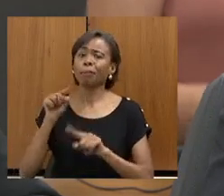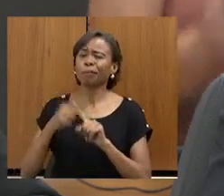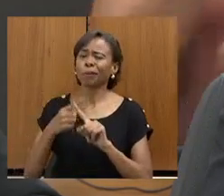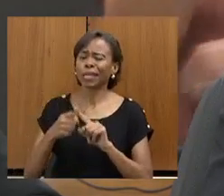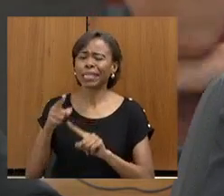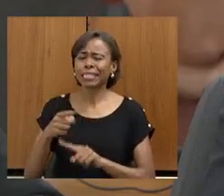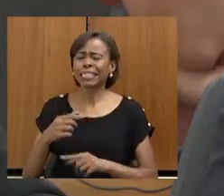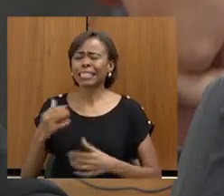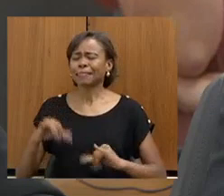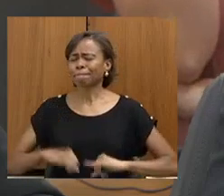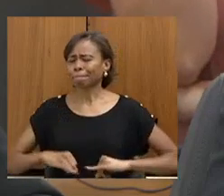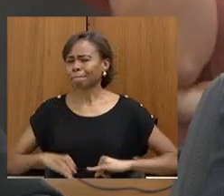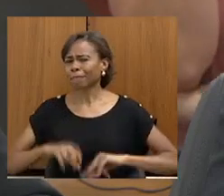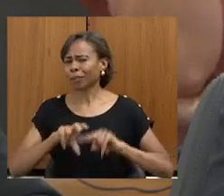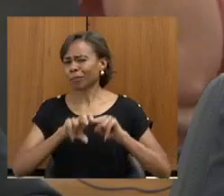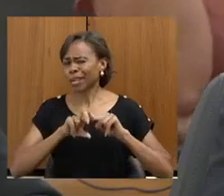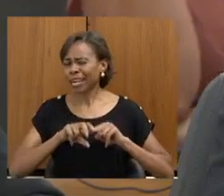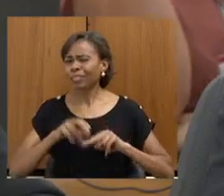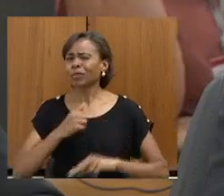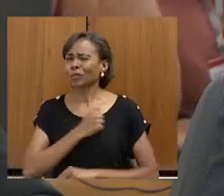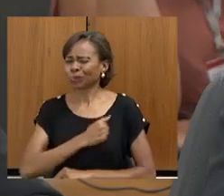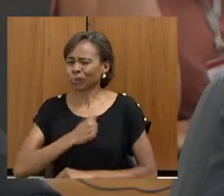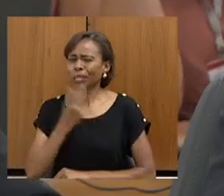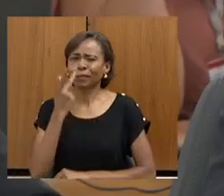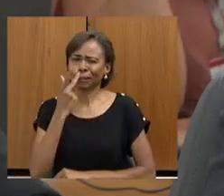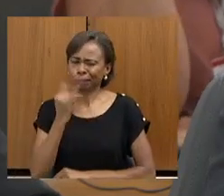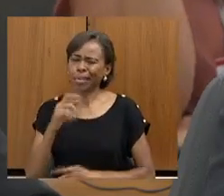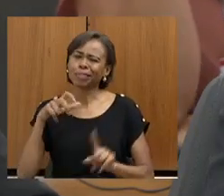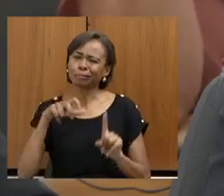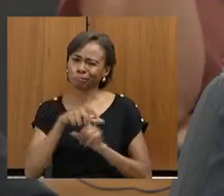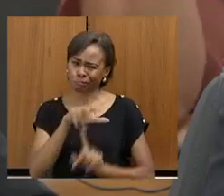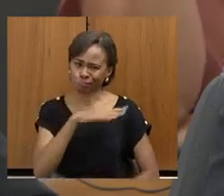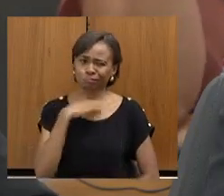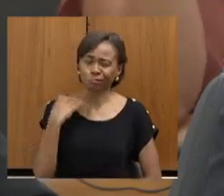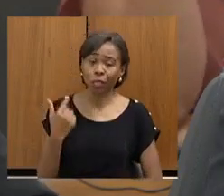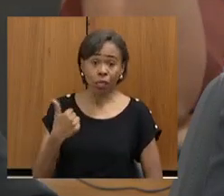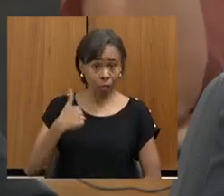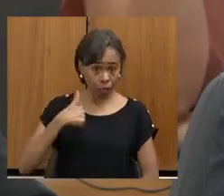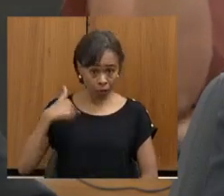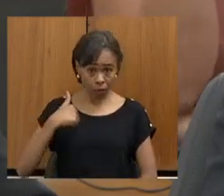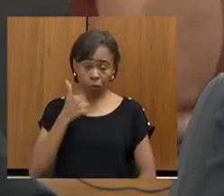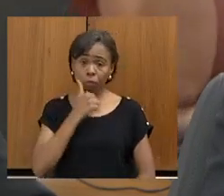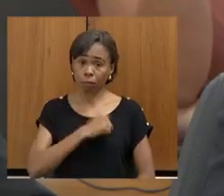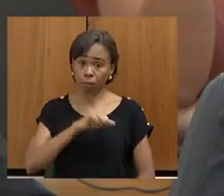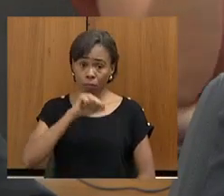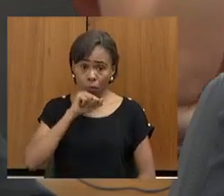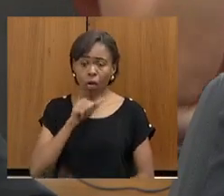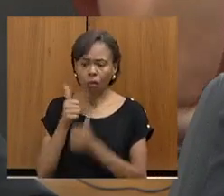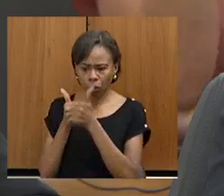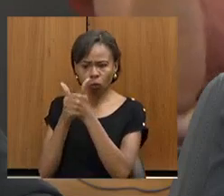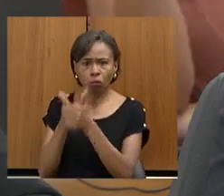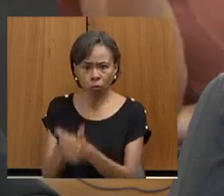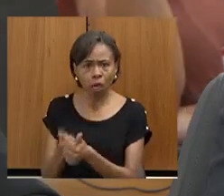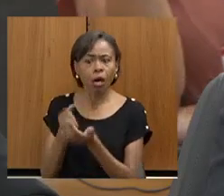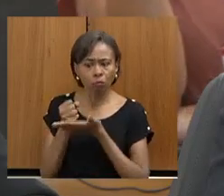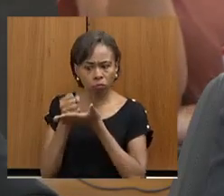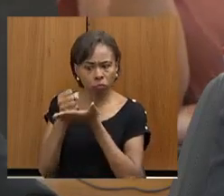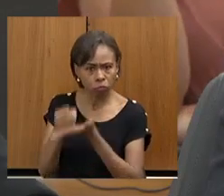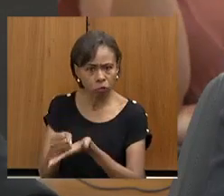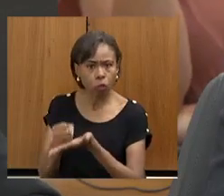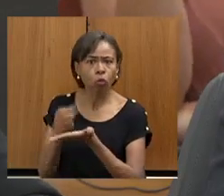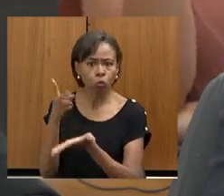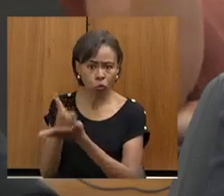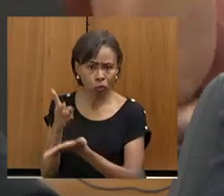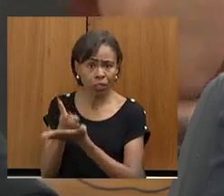insuperável. Eu, como mãe, além de acompanhar e oferecer a ele todo o suporte necessário, posso